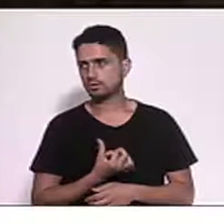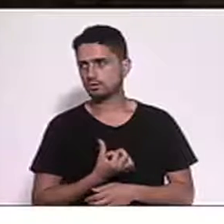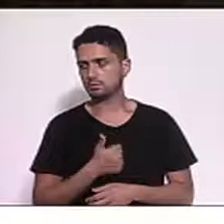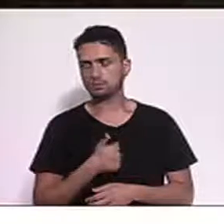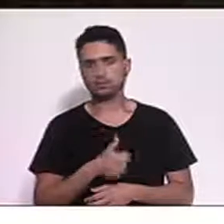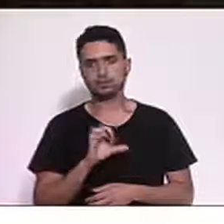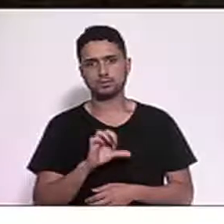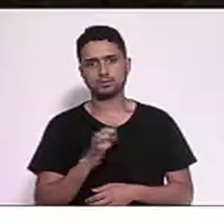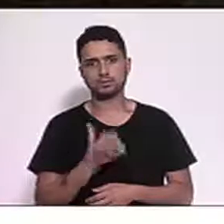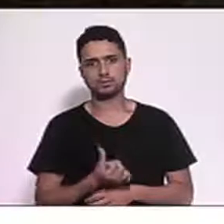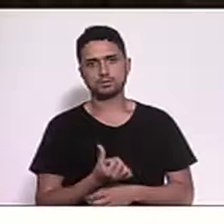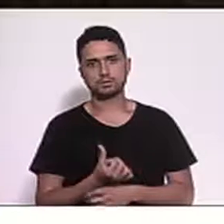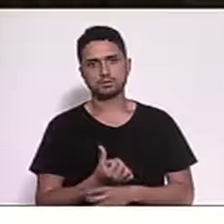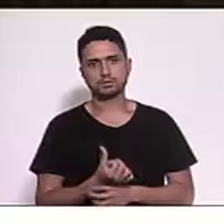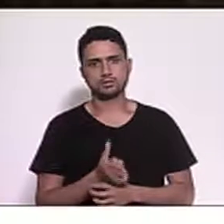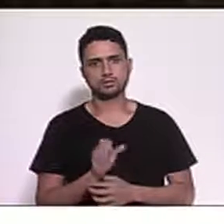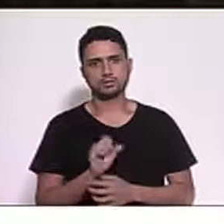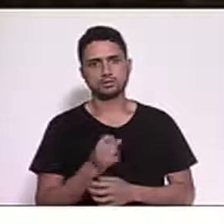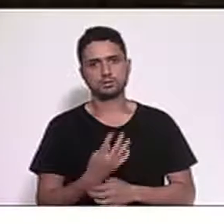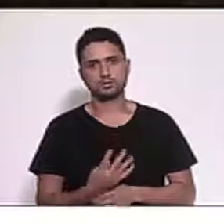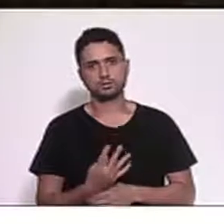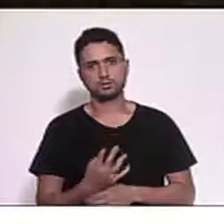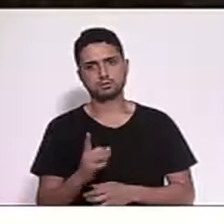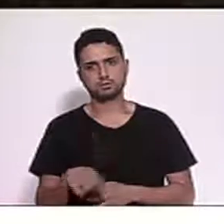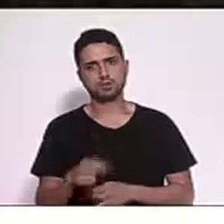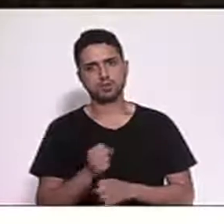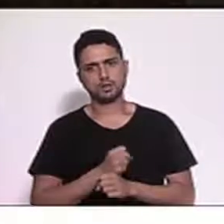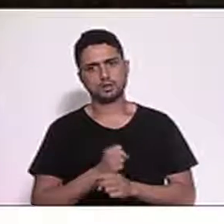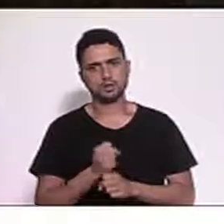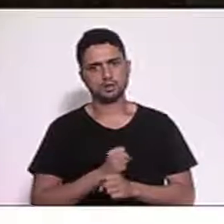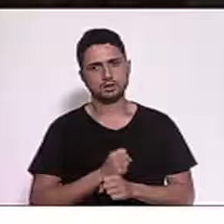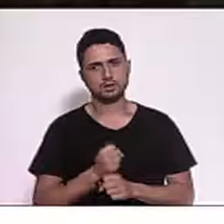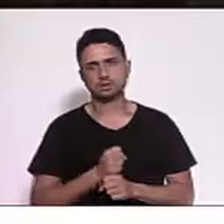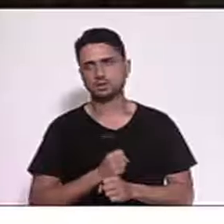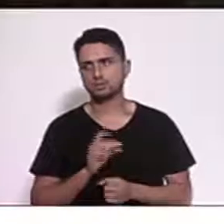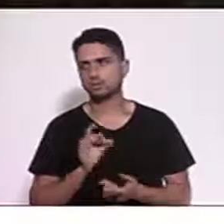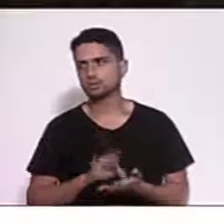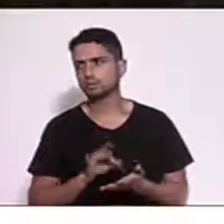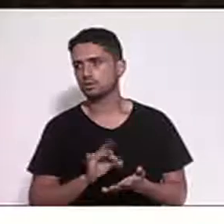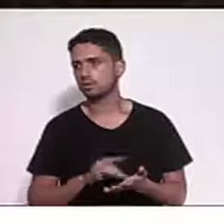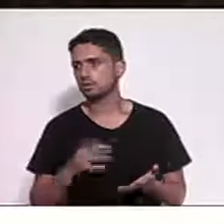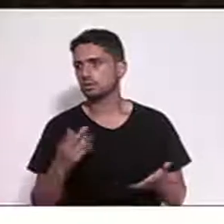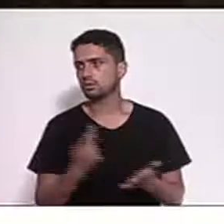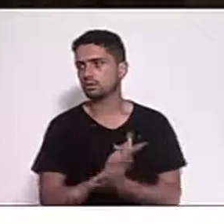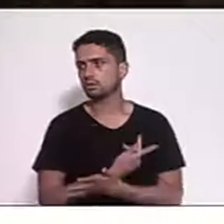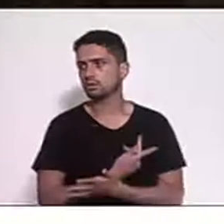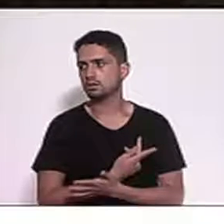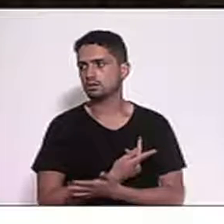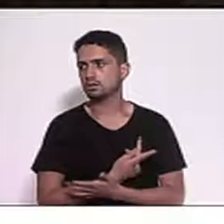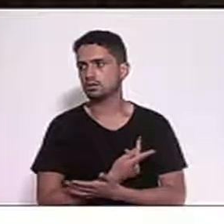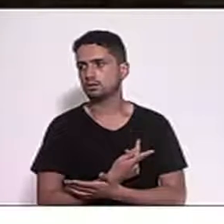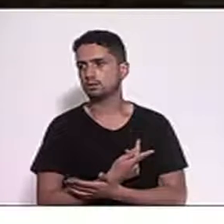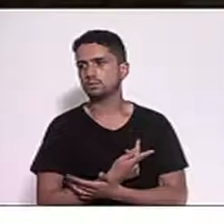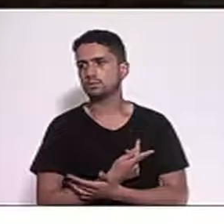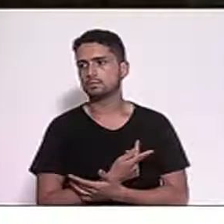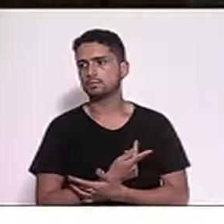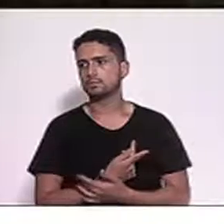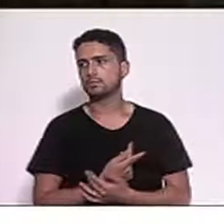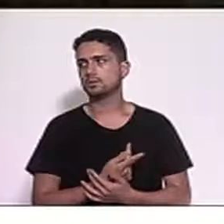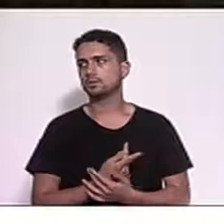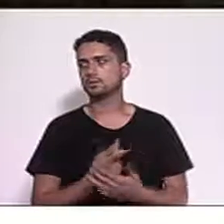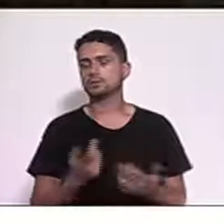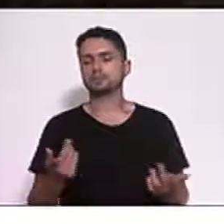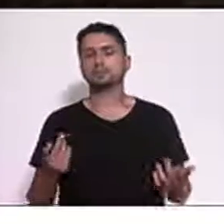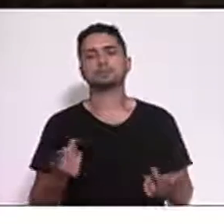Quer dizer, 1964, onde realmente aconteceu um golpe de Estado